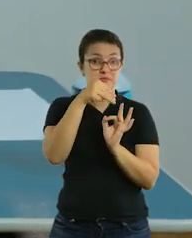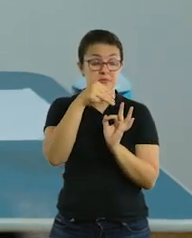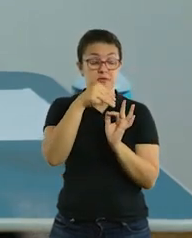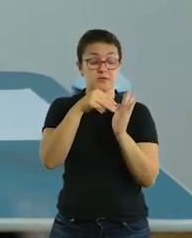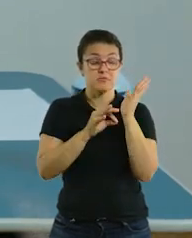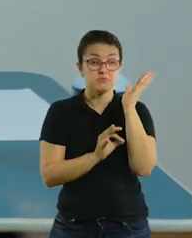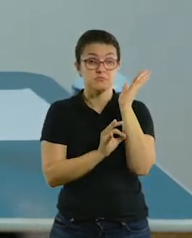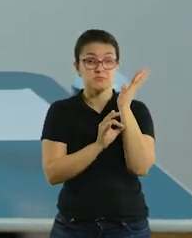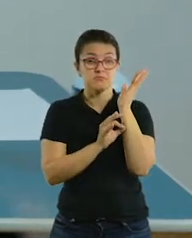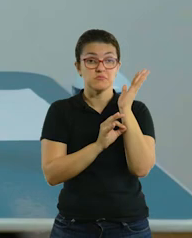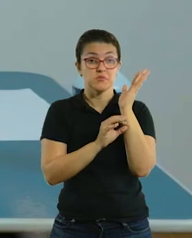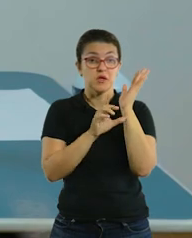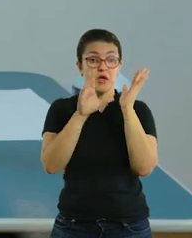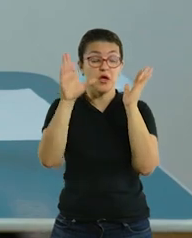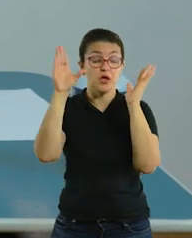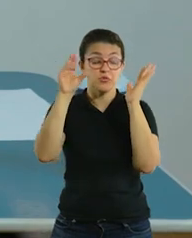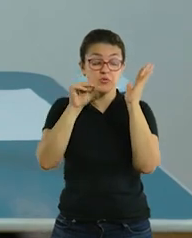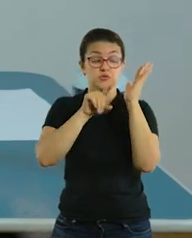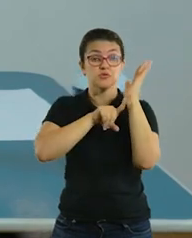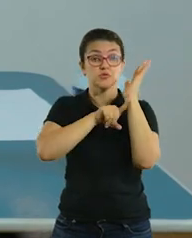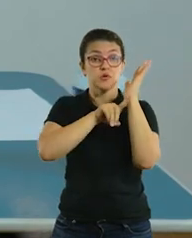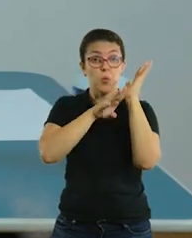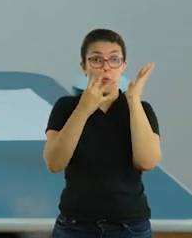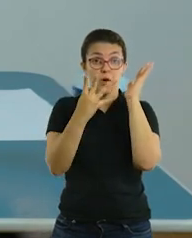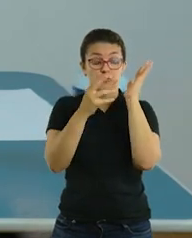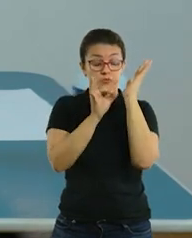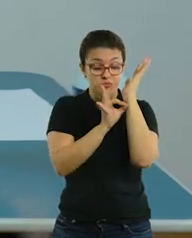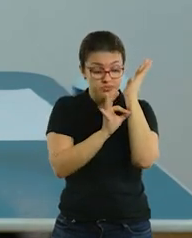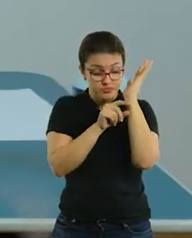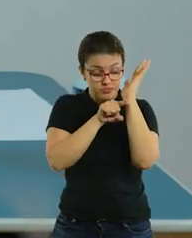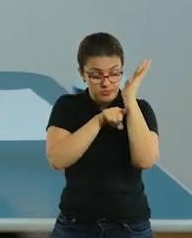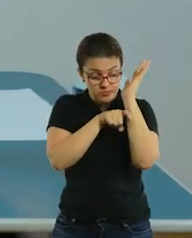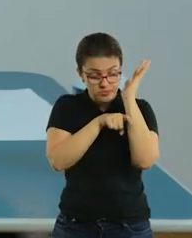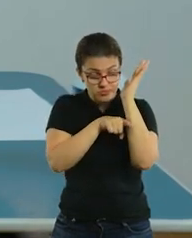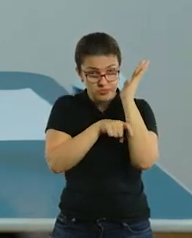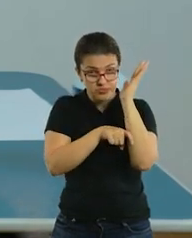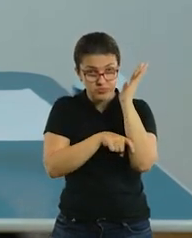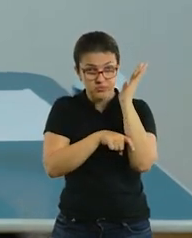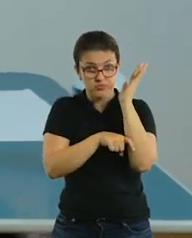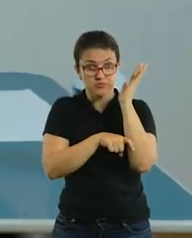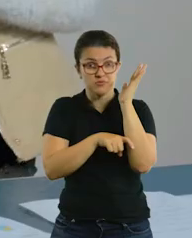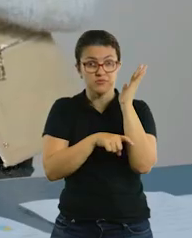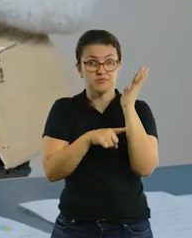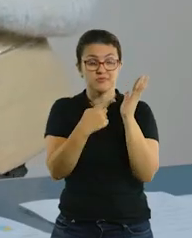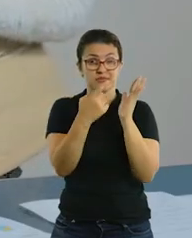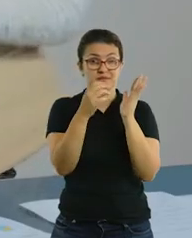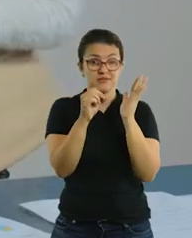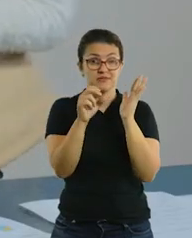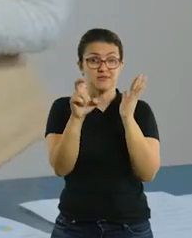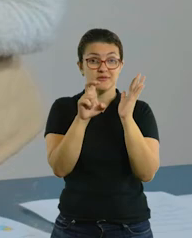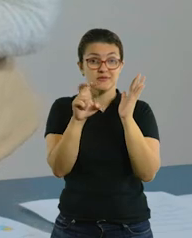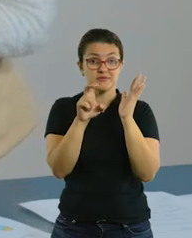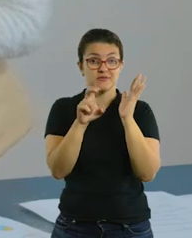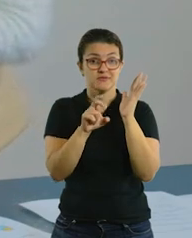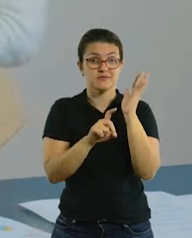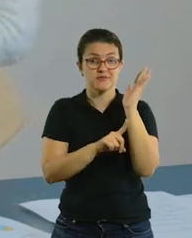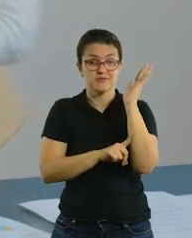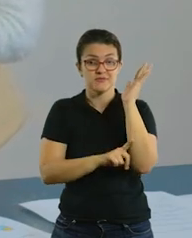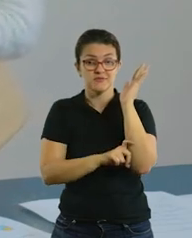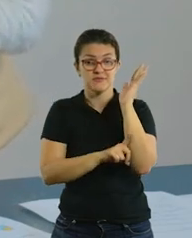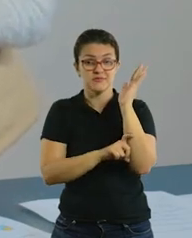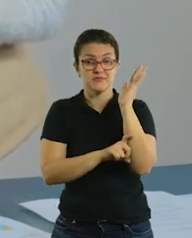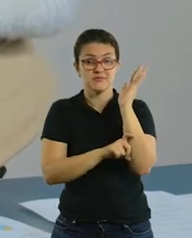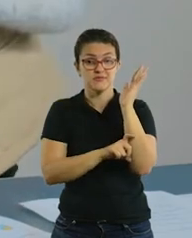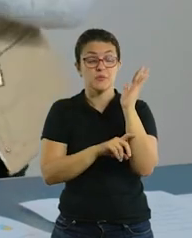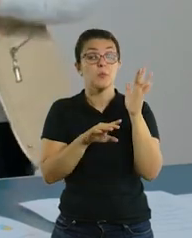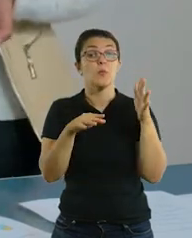Mas à noite, sempre 4, descia. Ao anoitecer do 15º dia, a subida teve fim. Diga baixinho, apenas para